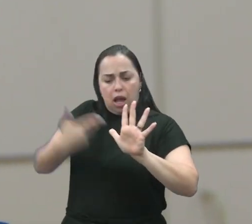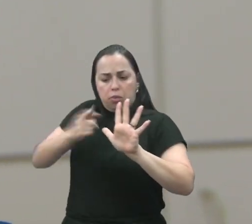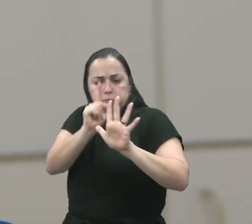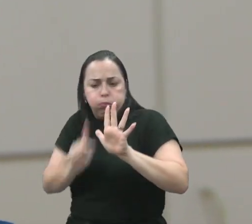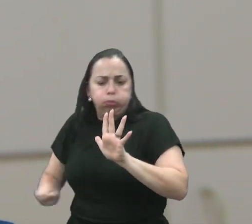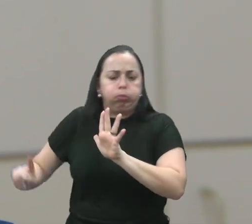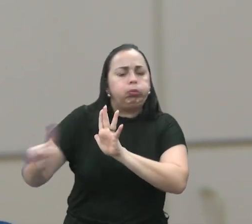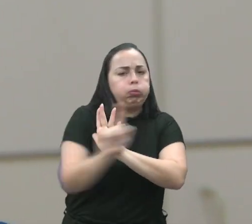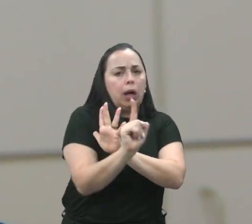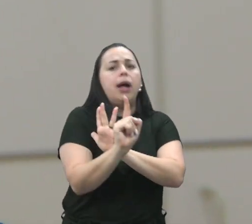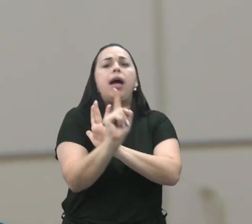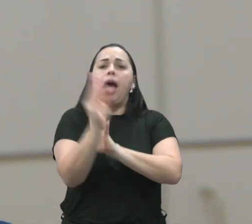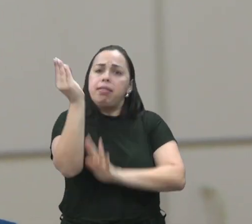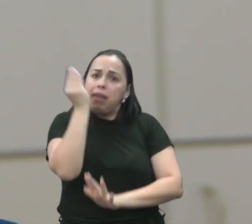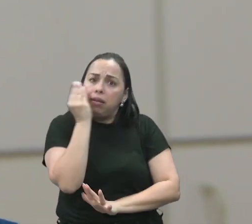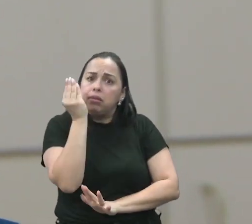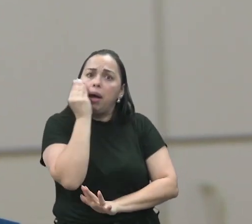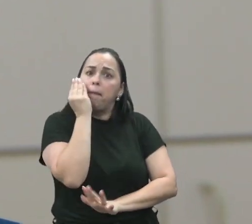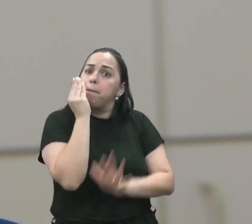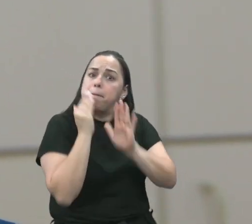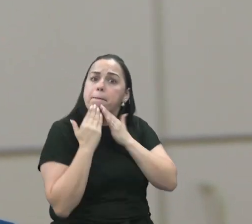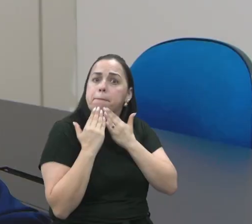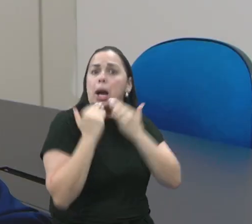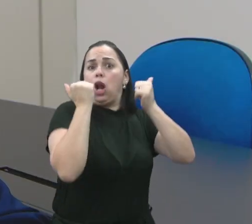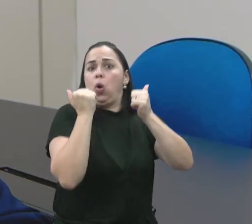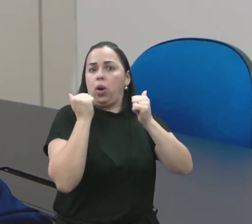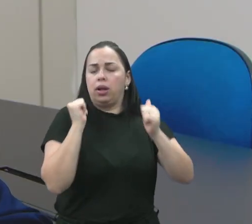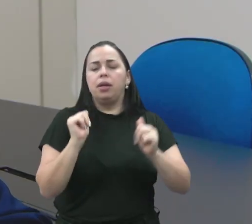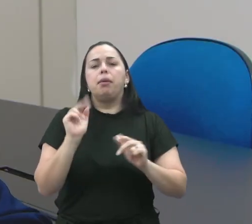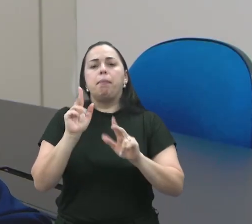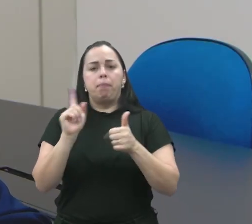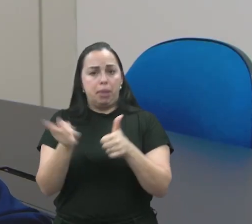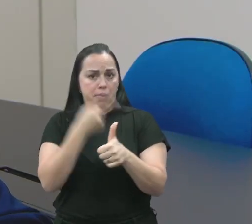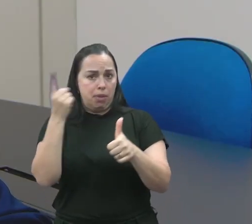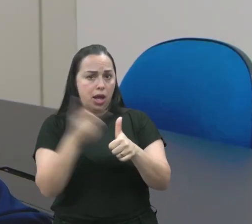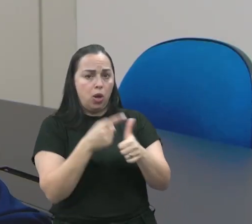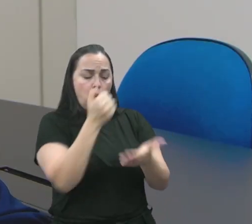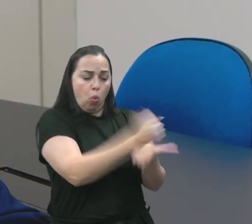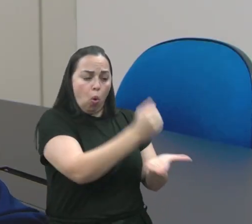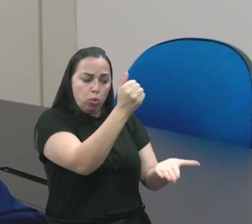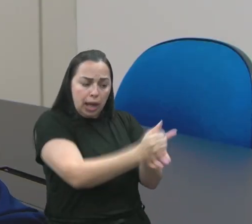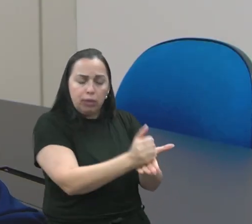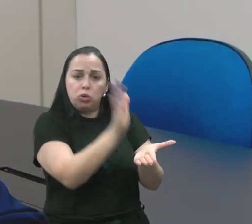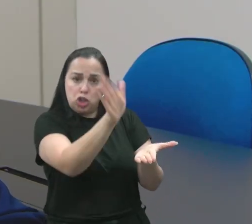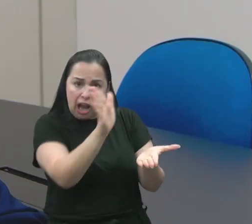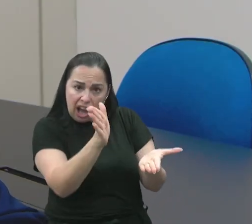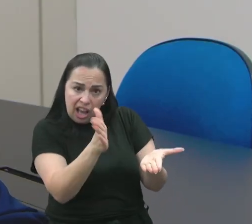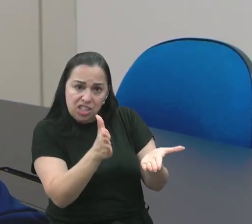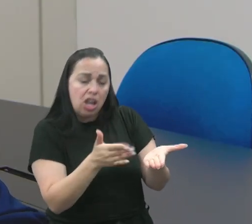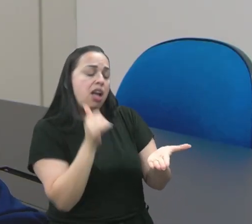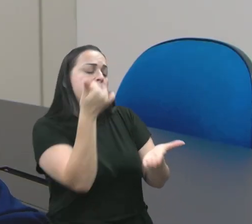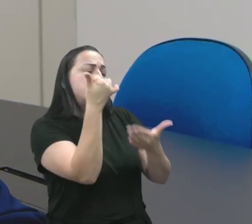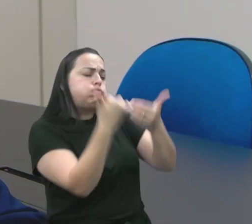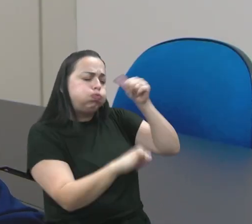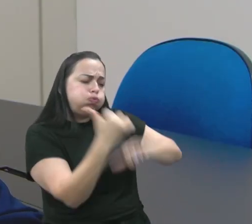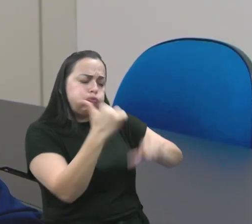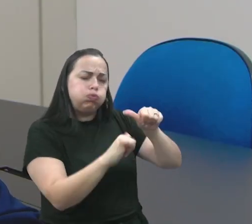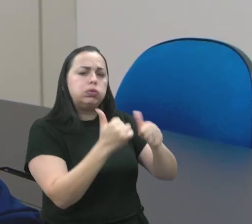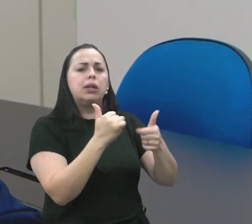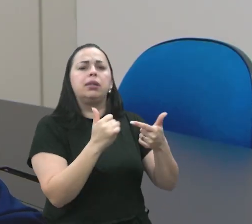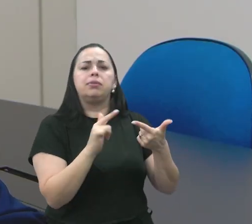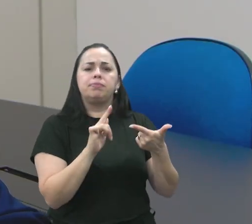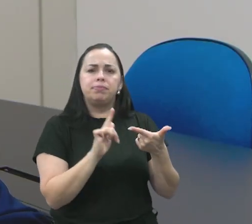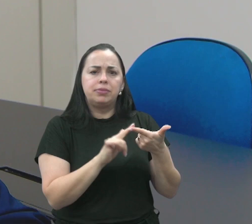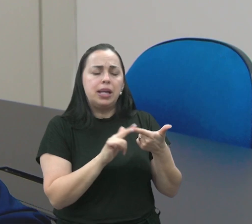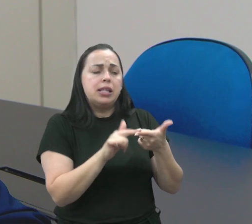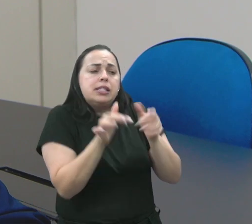reprimidas colaboram para a melhoria do atendimento. O primeiro passo é a gente fiscalizar esses contratos já existentes, né? Verificar